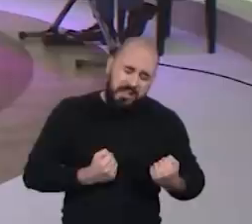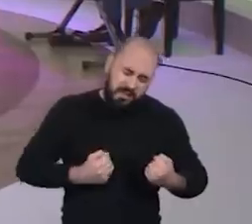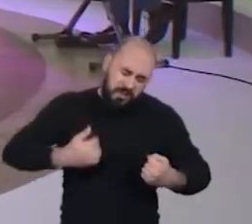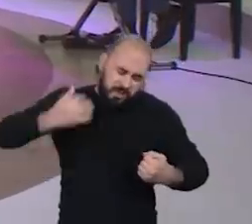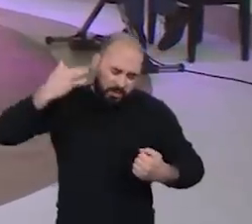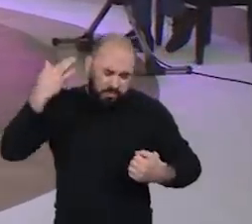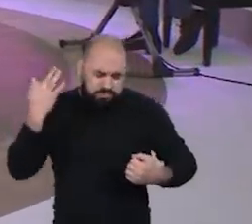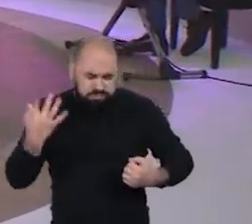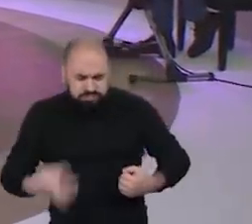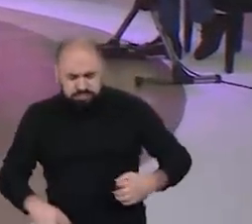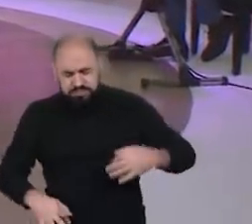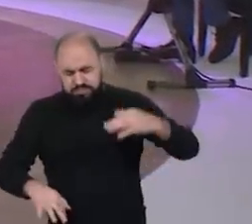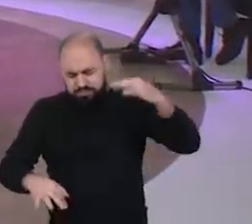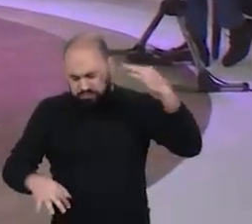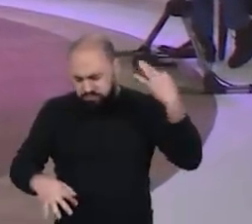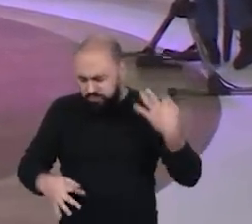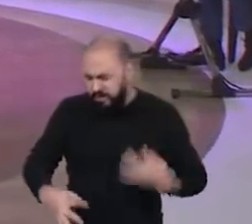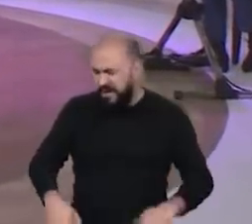machucado,